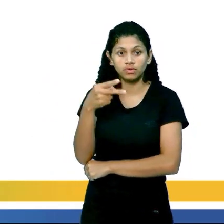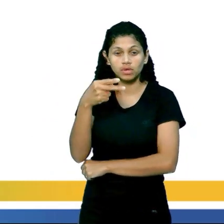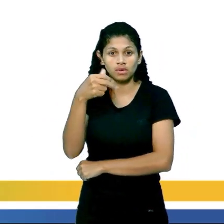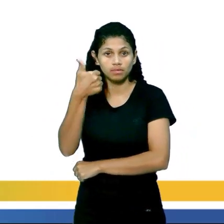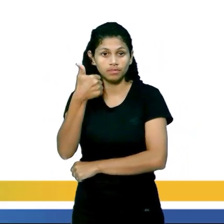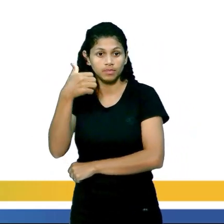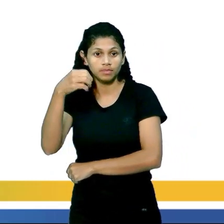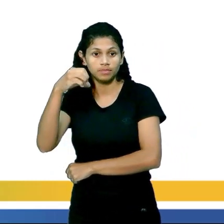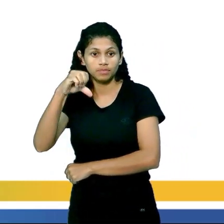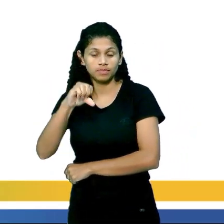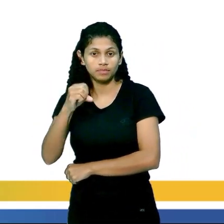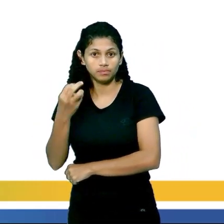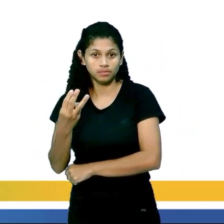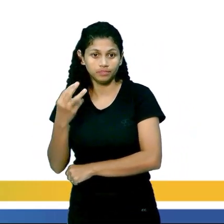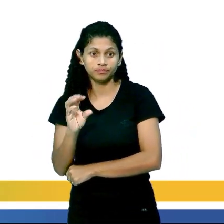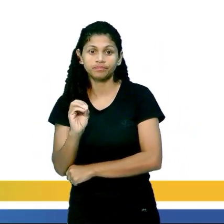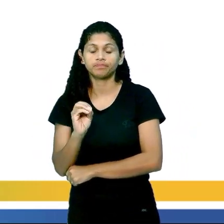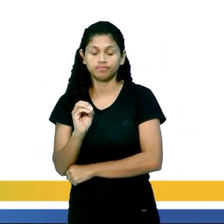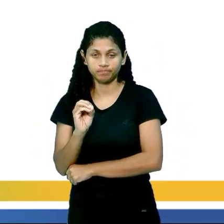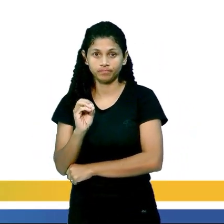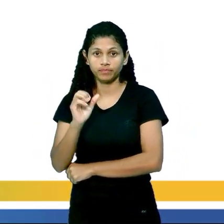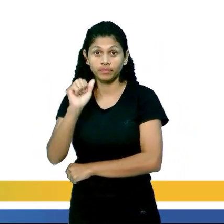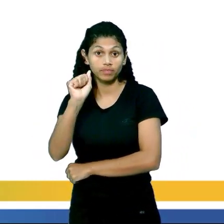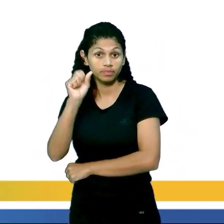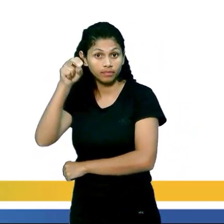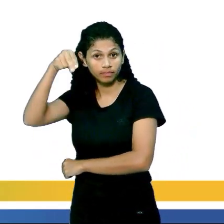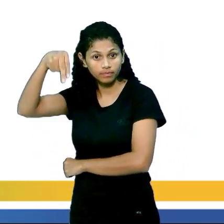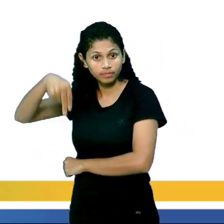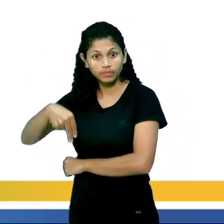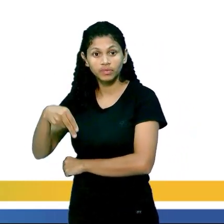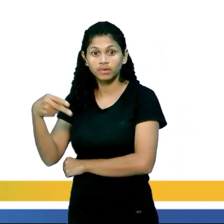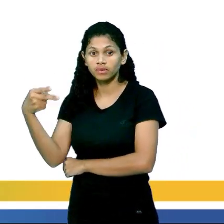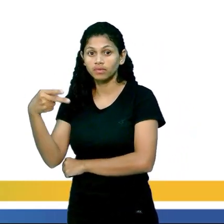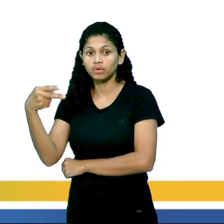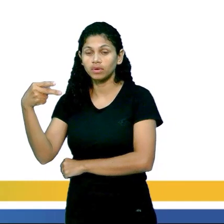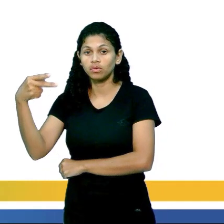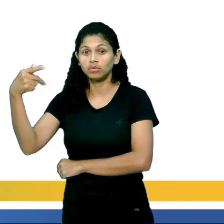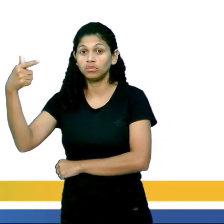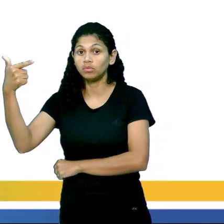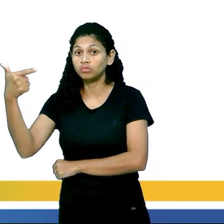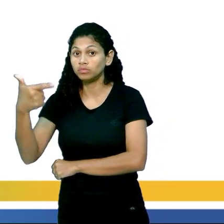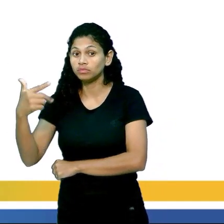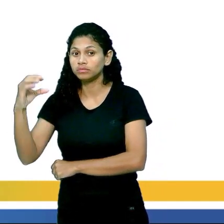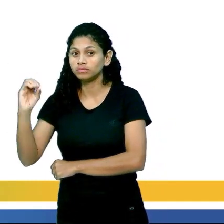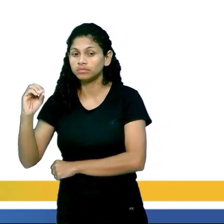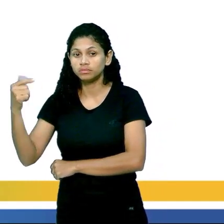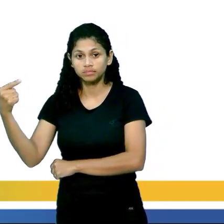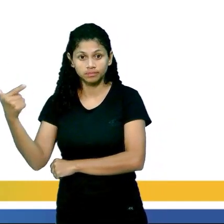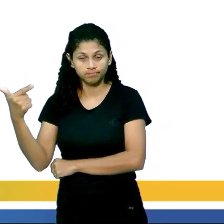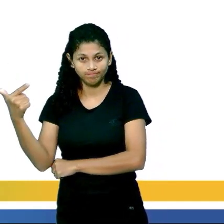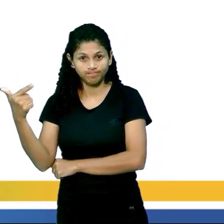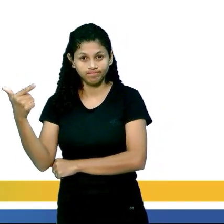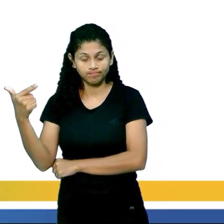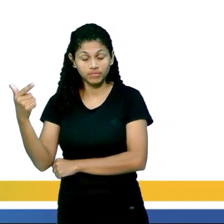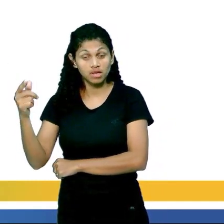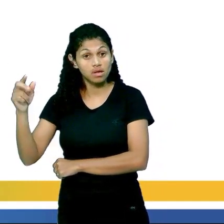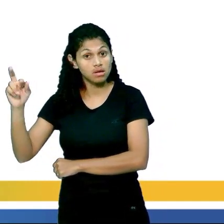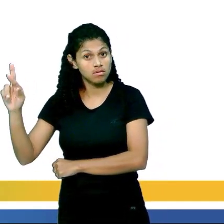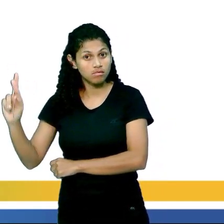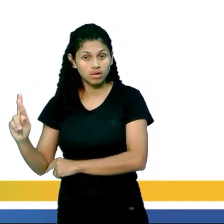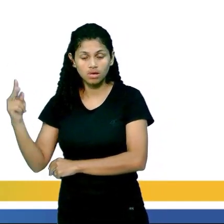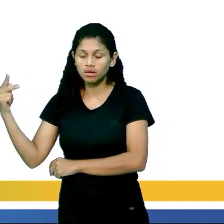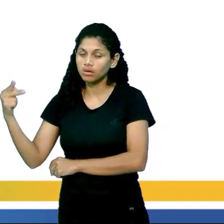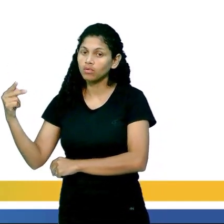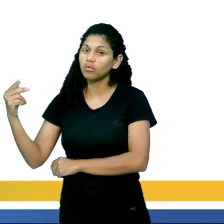Mundo. O AN é 2022. E o R é 4. Mas por quê? Porque a Copa do Mundo é realizada